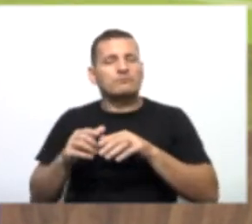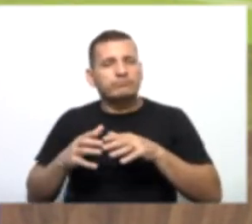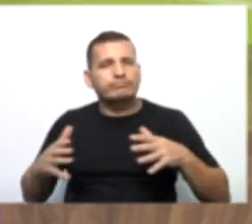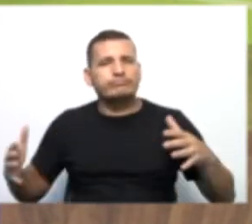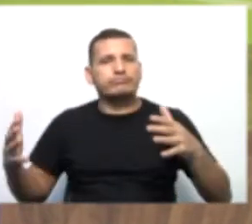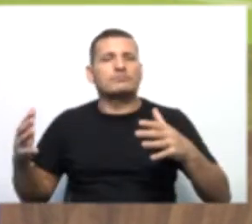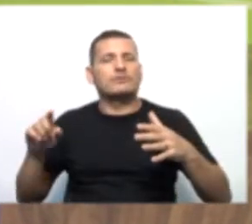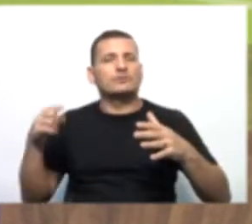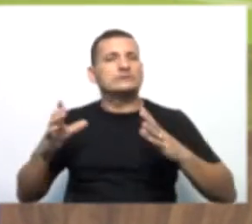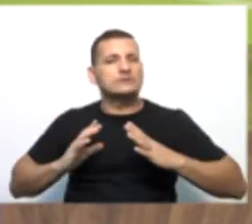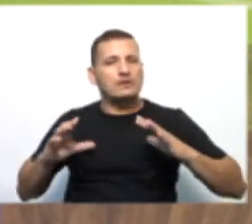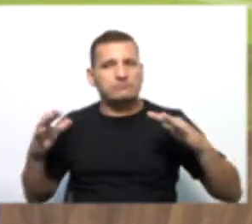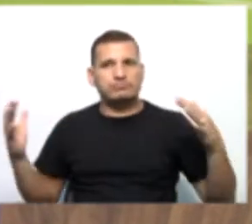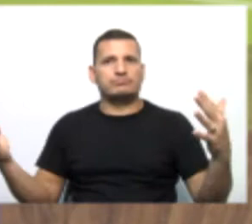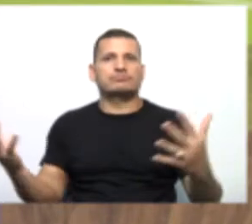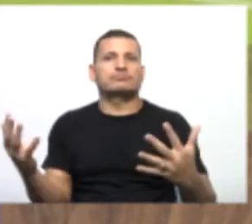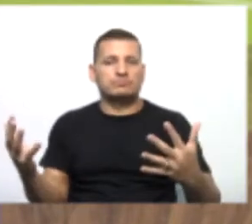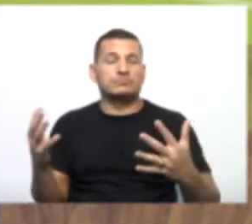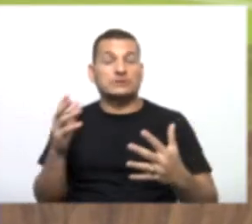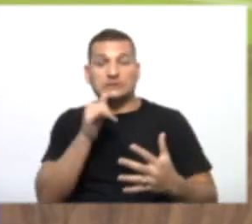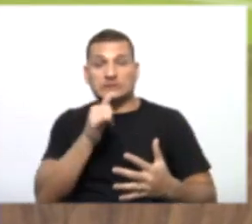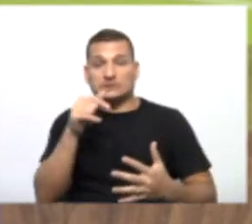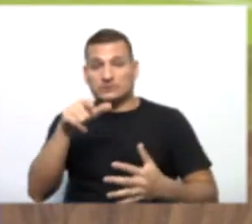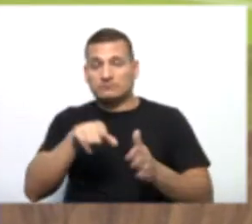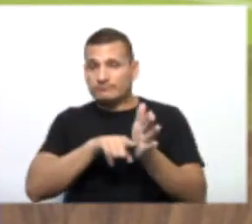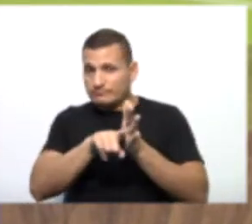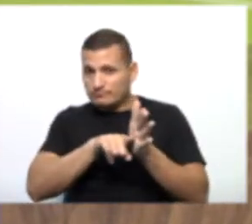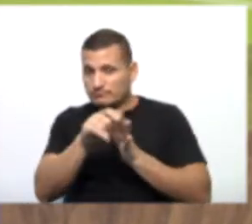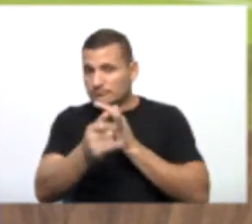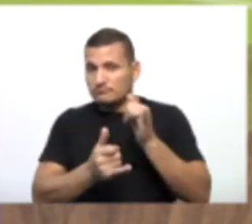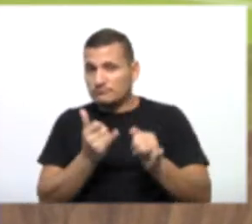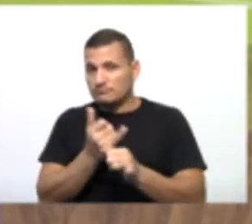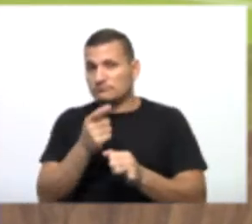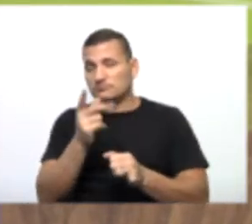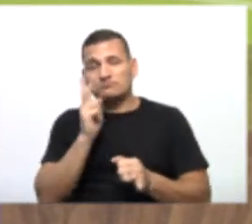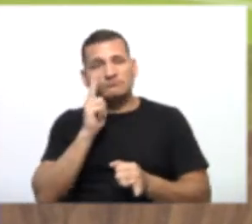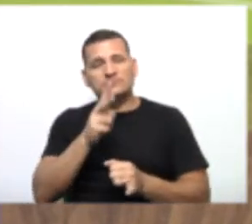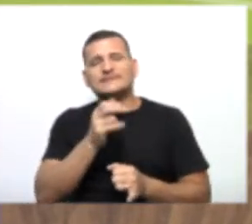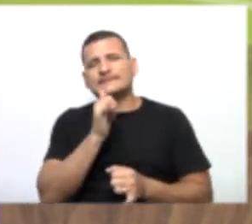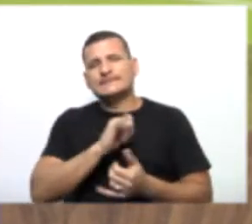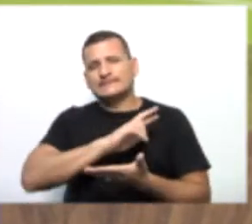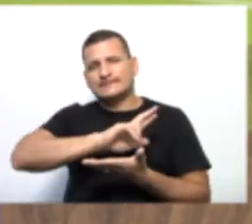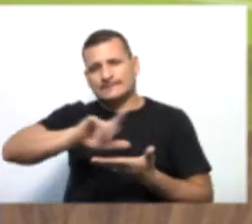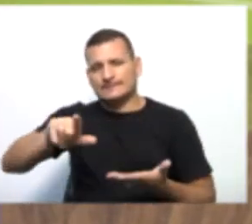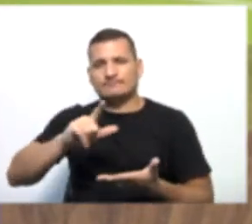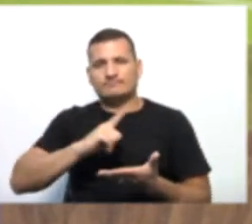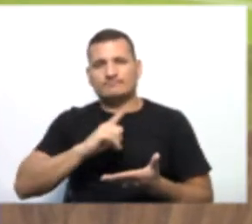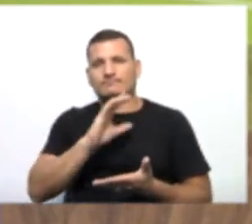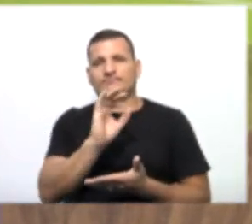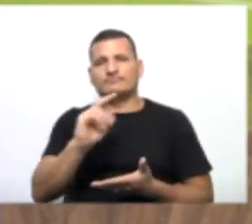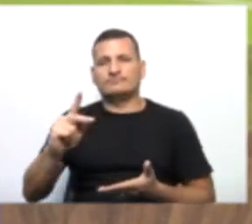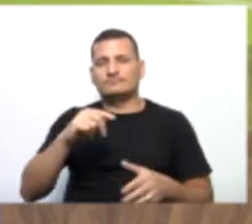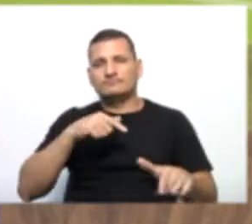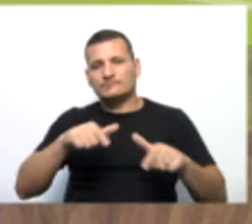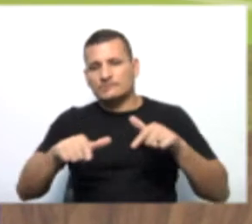pouco a cidade inteira. Se você buscar na internet, aí você vai ver muitos exemplos de cooperativas que trabalham com esse tipo,